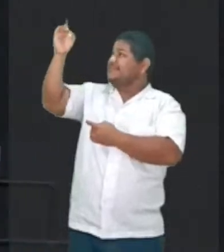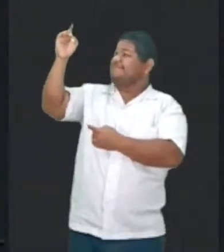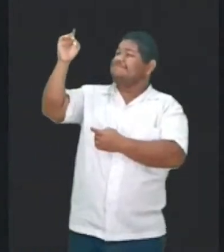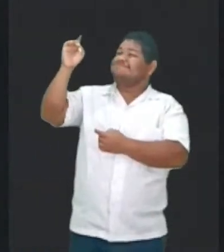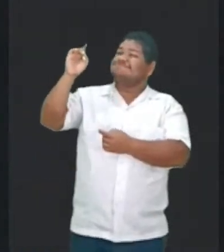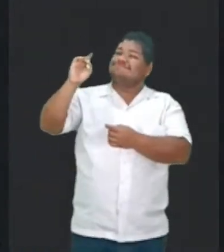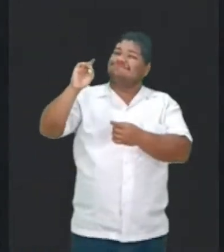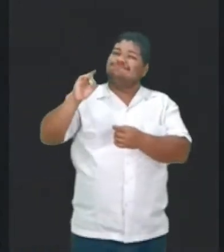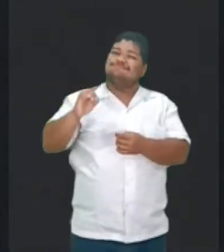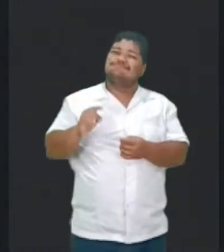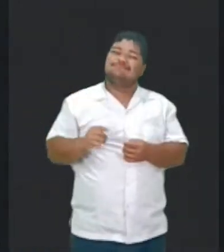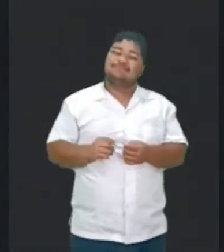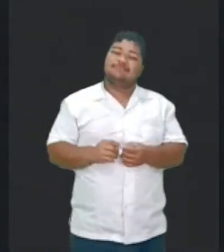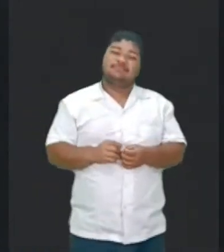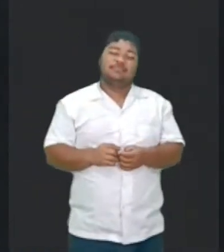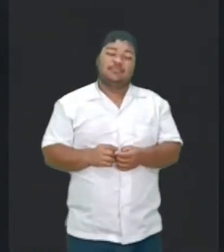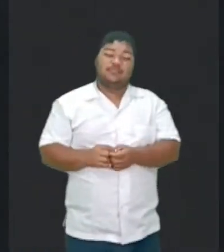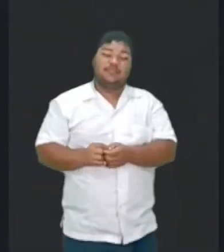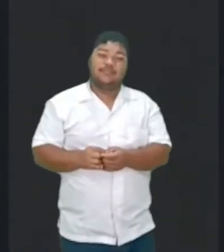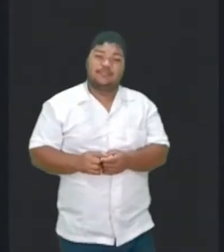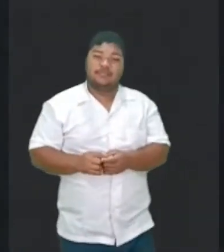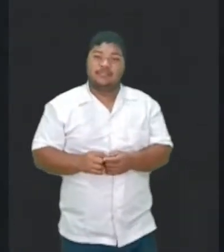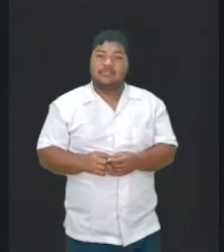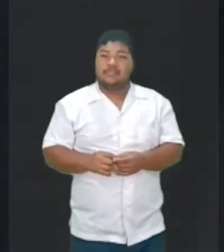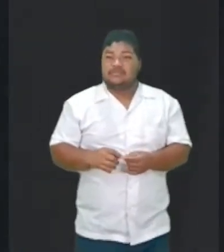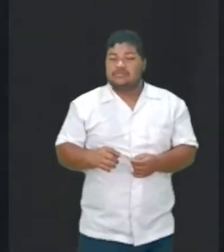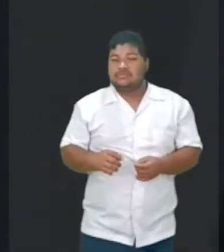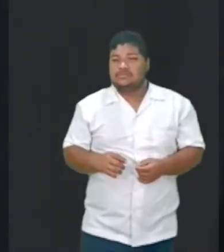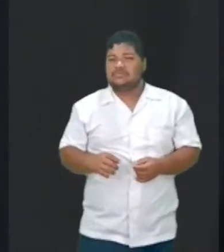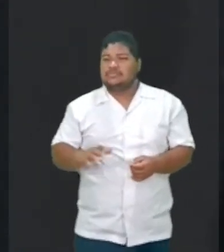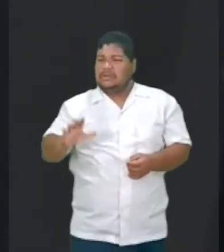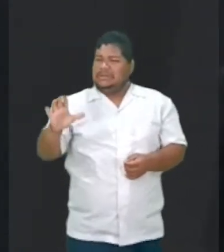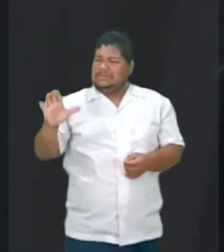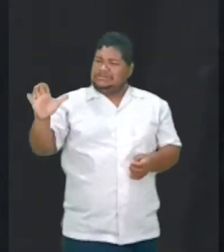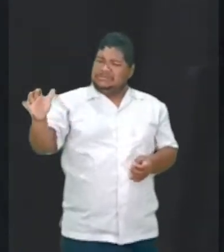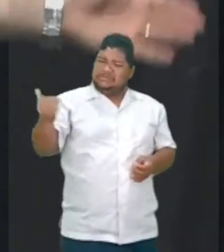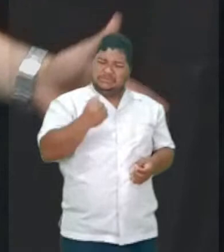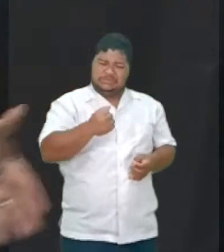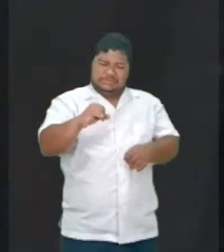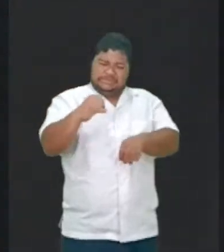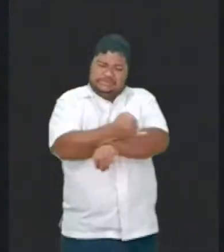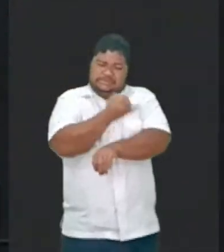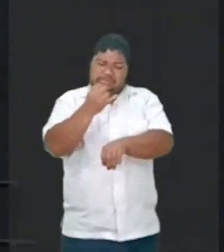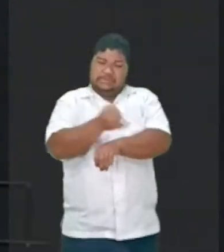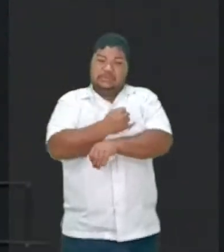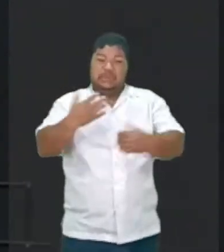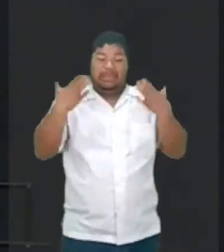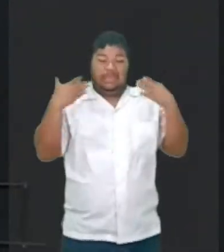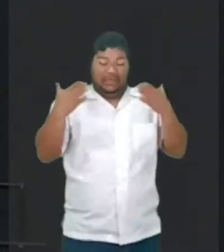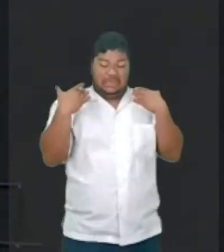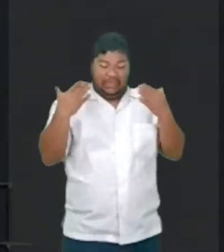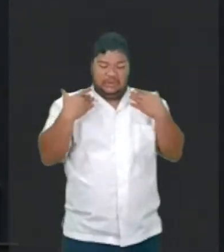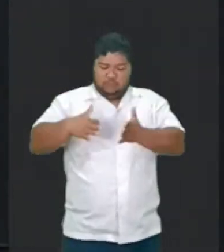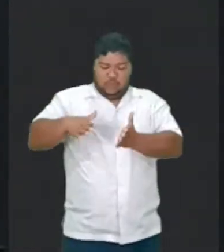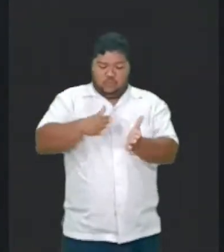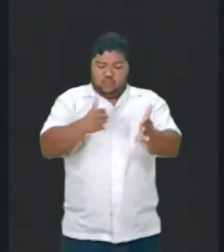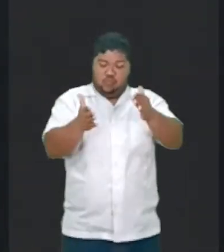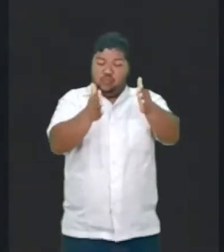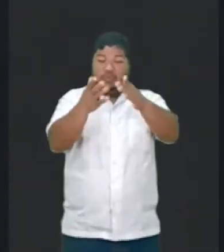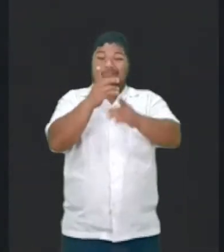tirou milagrosamente os filhos de Israel do Egito e fez atravessar o Mar Vermelho em terra seca.